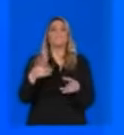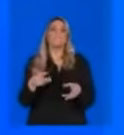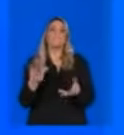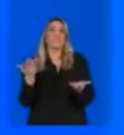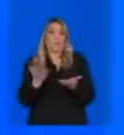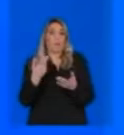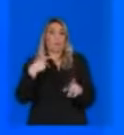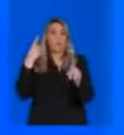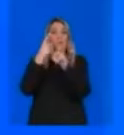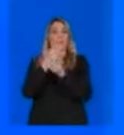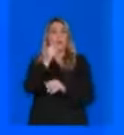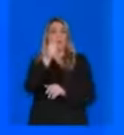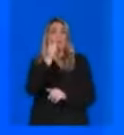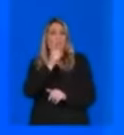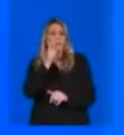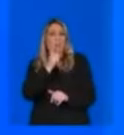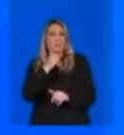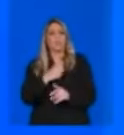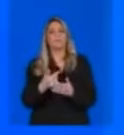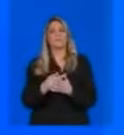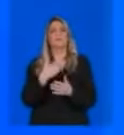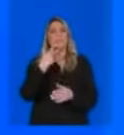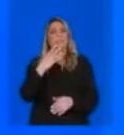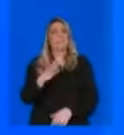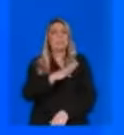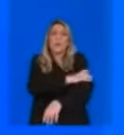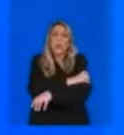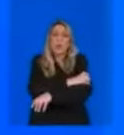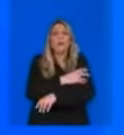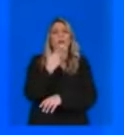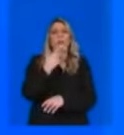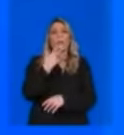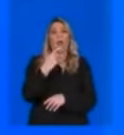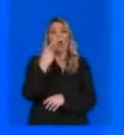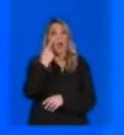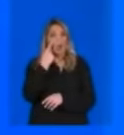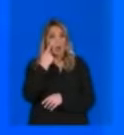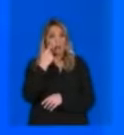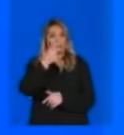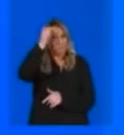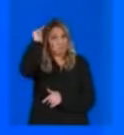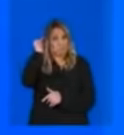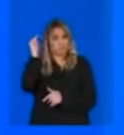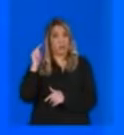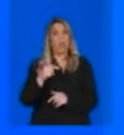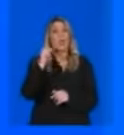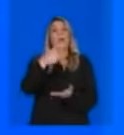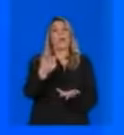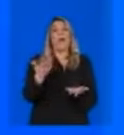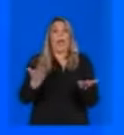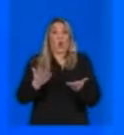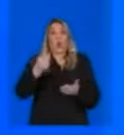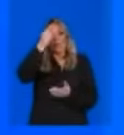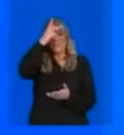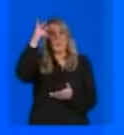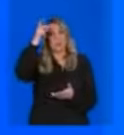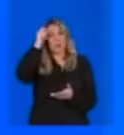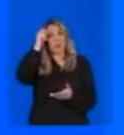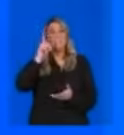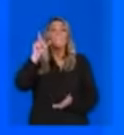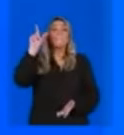senhora que segurou no meu braço e disse Osório eu entendo que a prefeitura agora tenha que ser menos cimento e mais